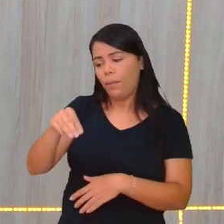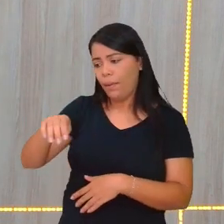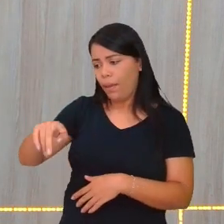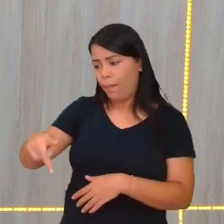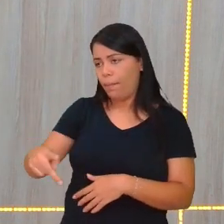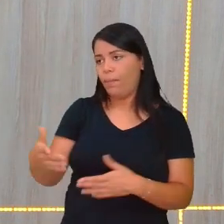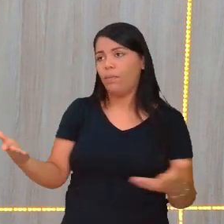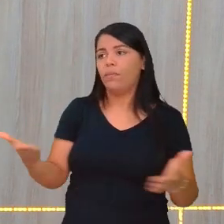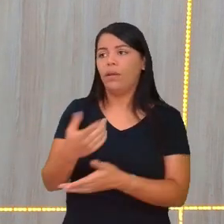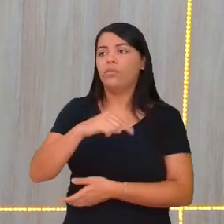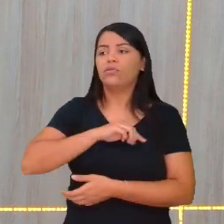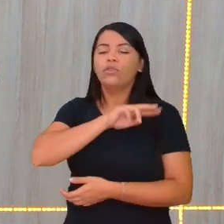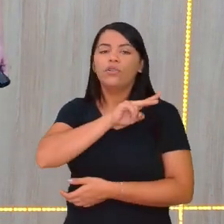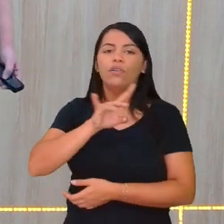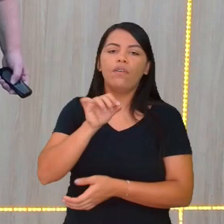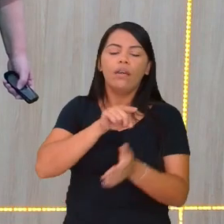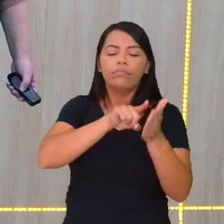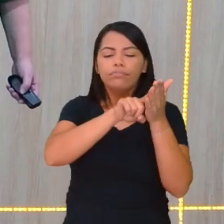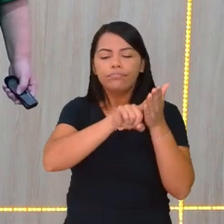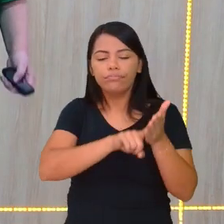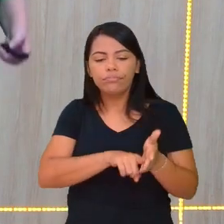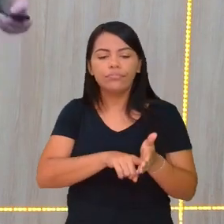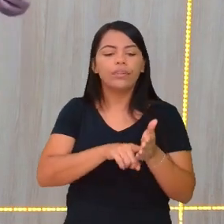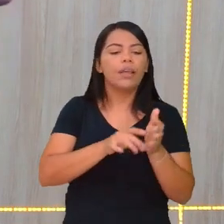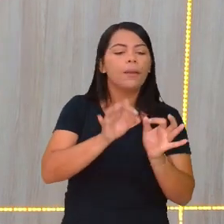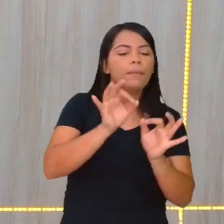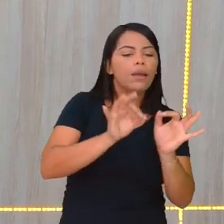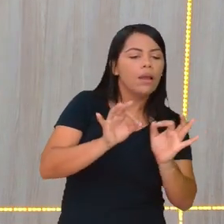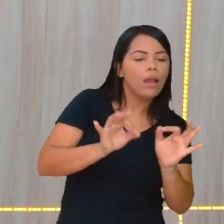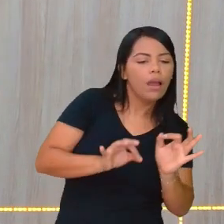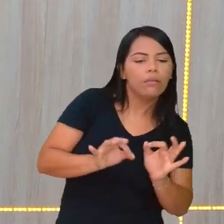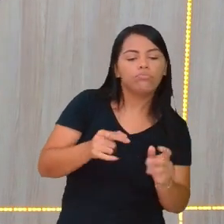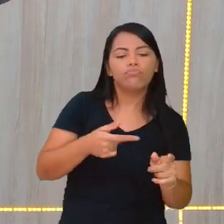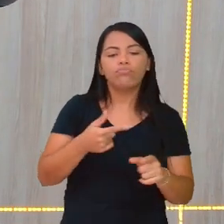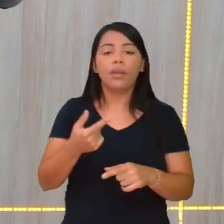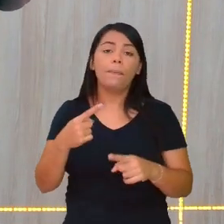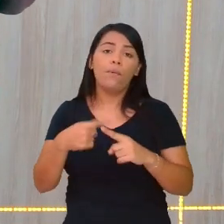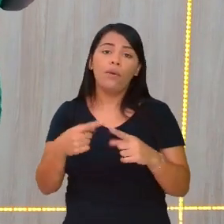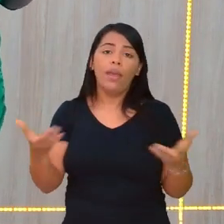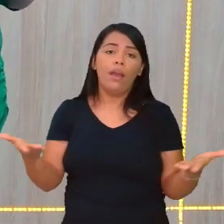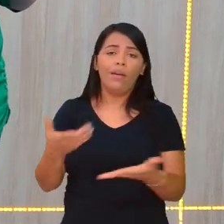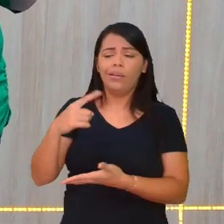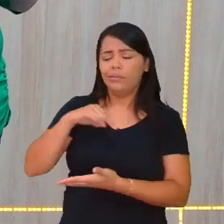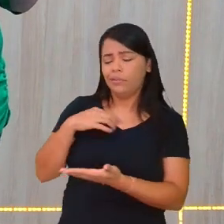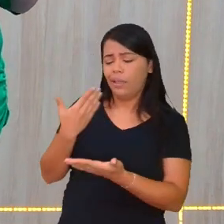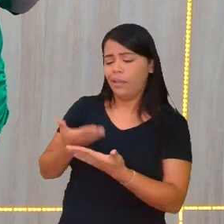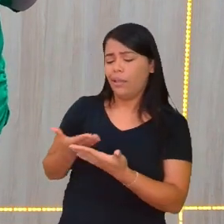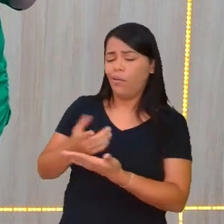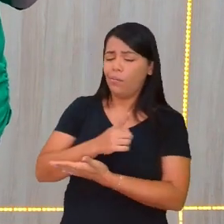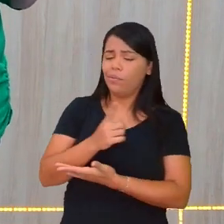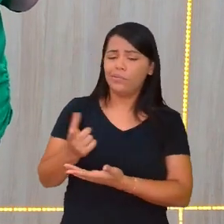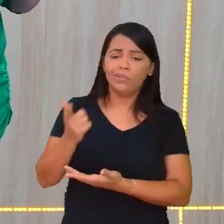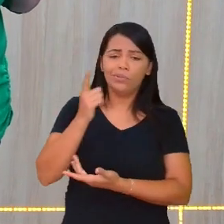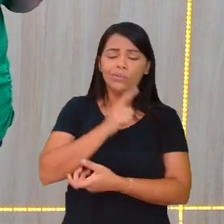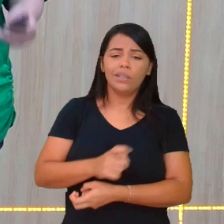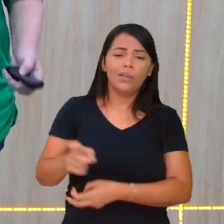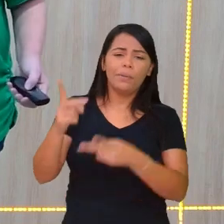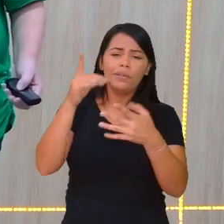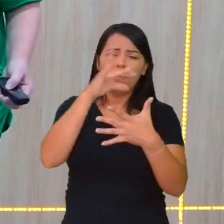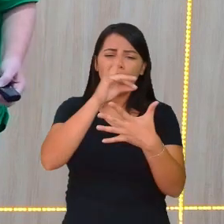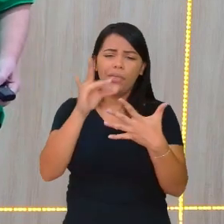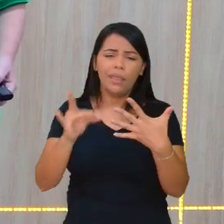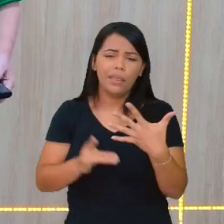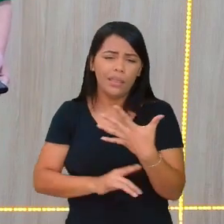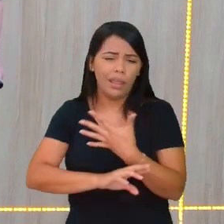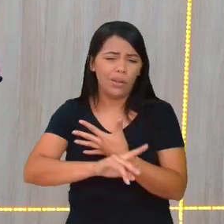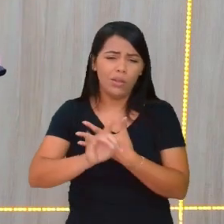vai dar uma analisada. Por quê? Porque a gente está em aula, para vocês perceberem alguns detalhes, e